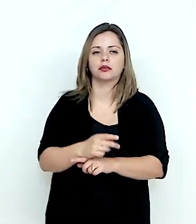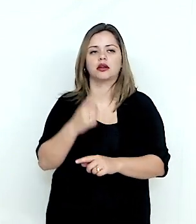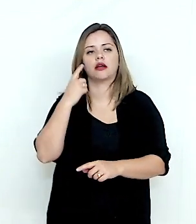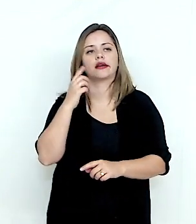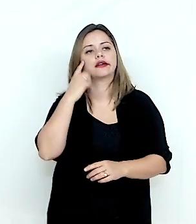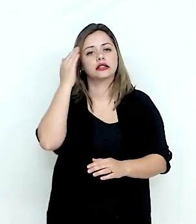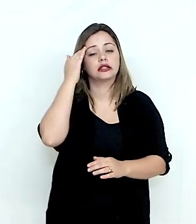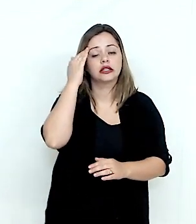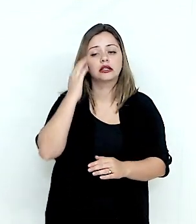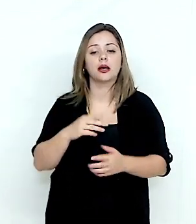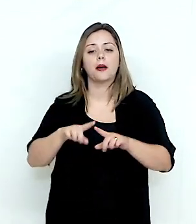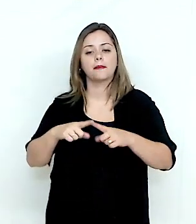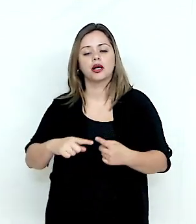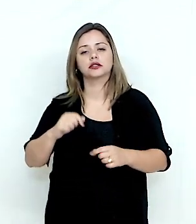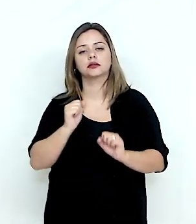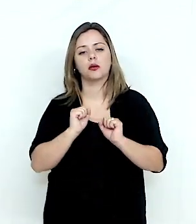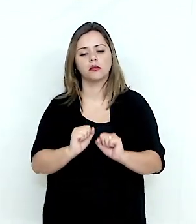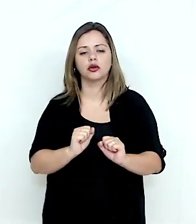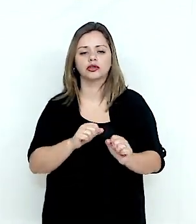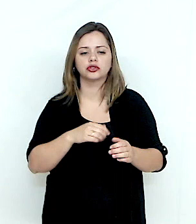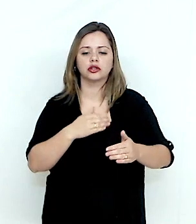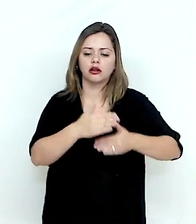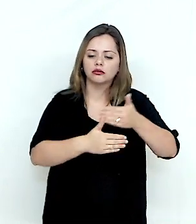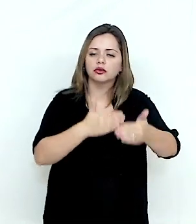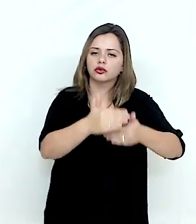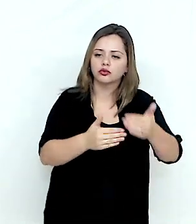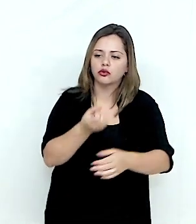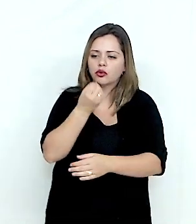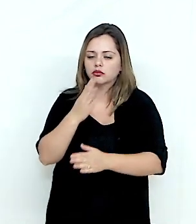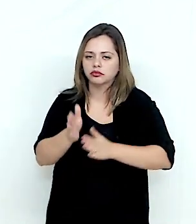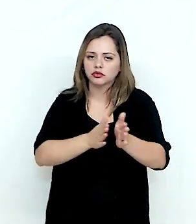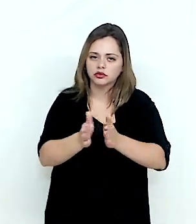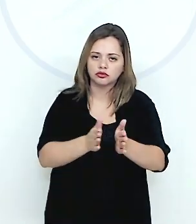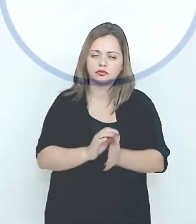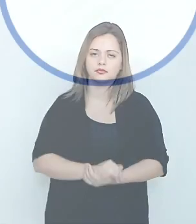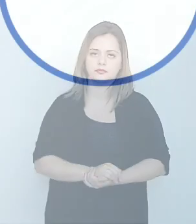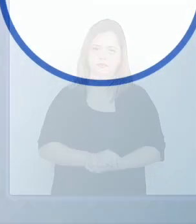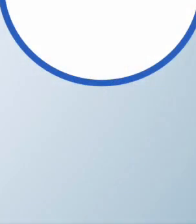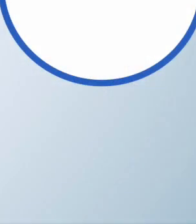o processo está caminhando no bom sentido. Muito obrigado.